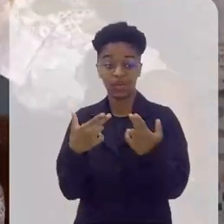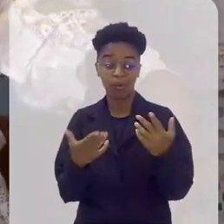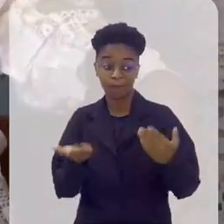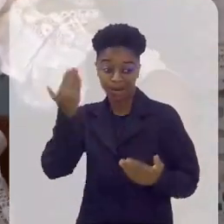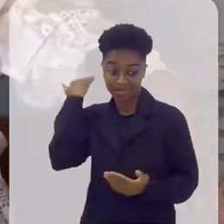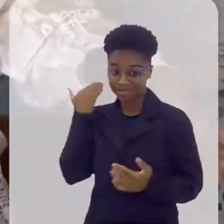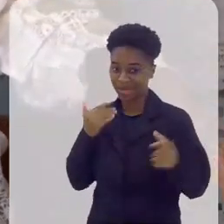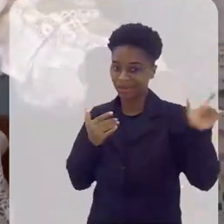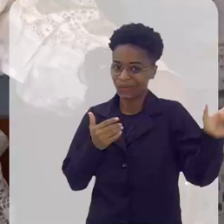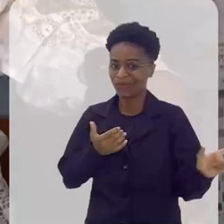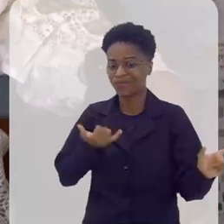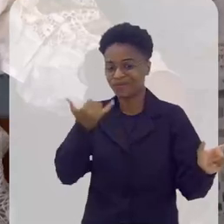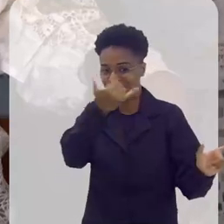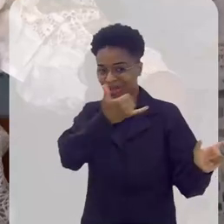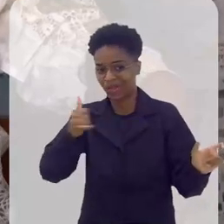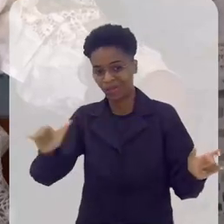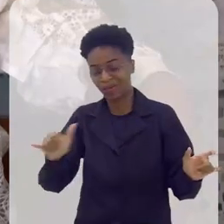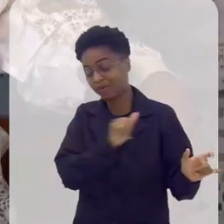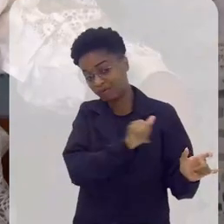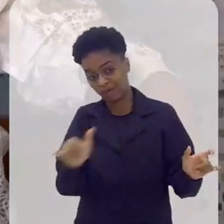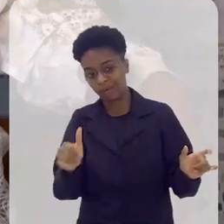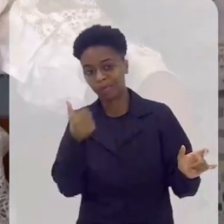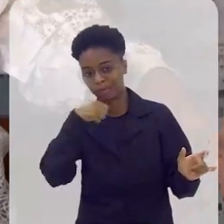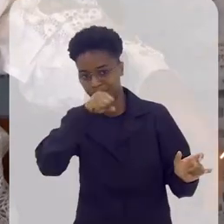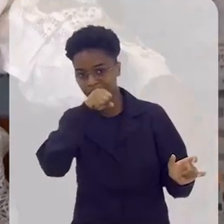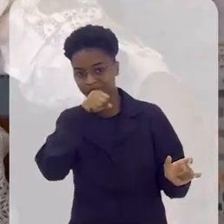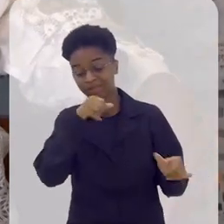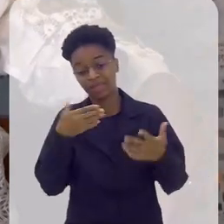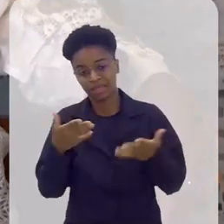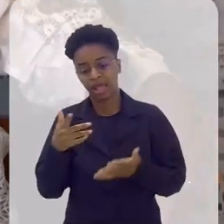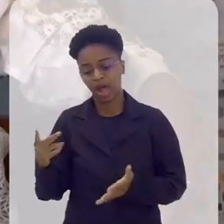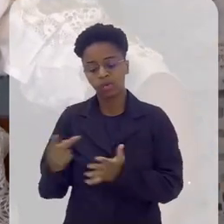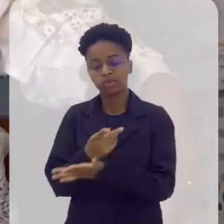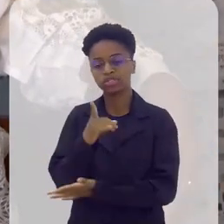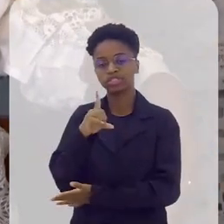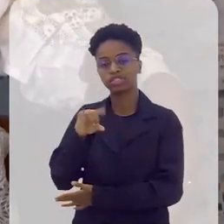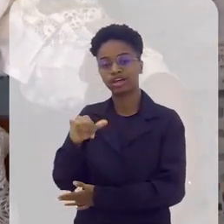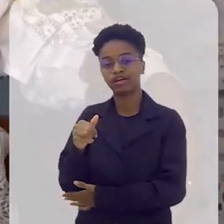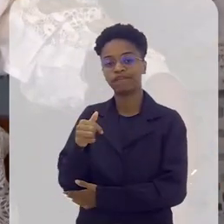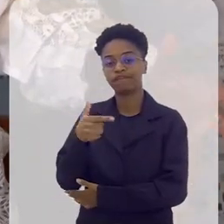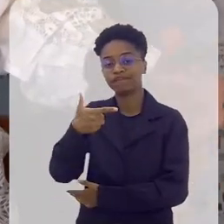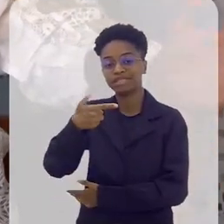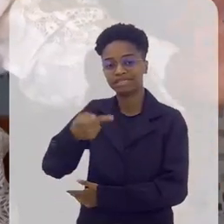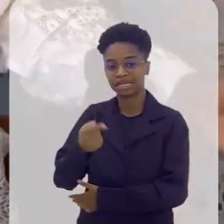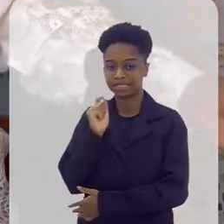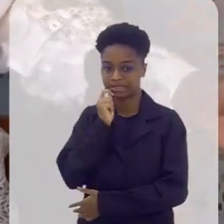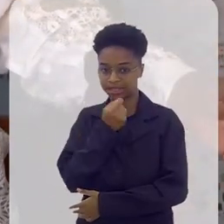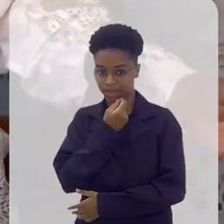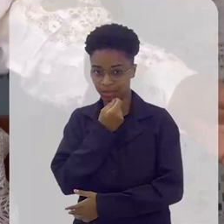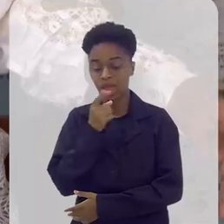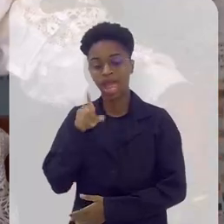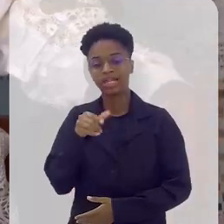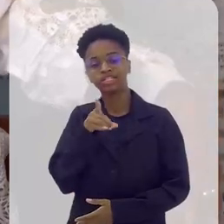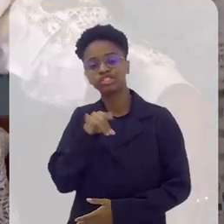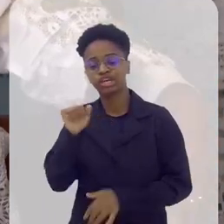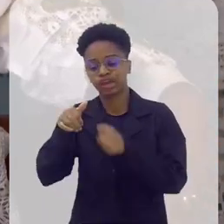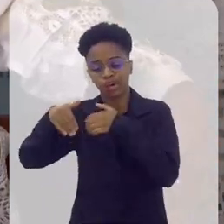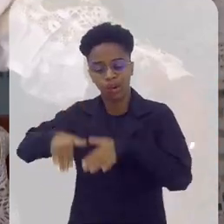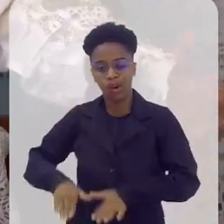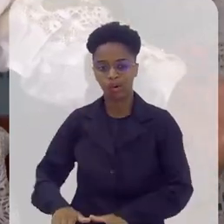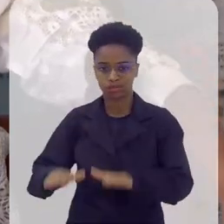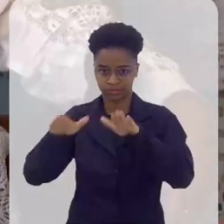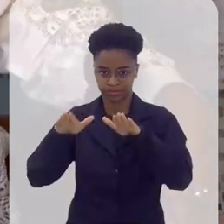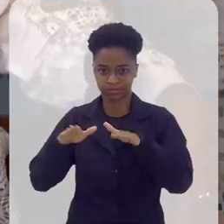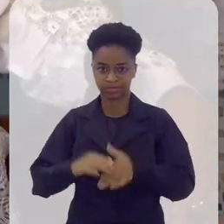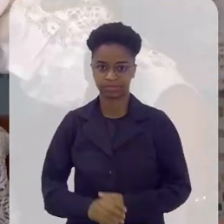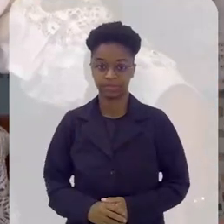fiz 7 anos dia 10 de maio, isso aconteceu no dia 27 de setembro, um dia de São Cosme e Damião.